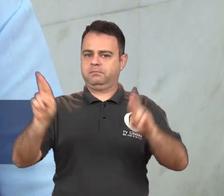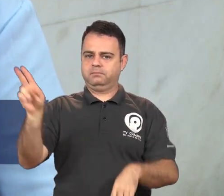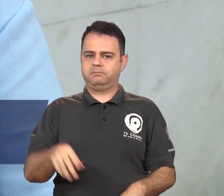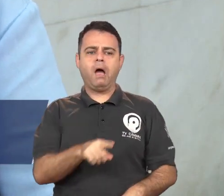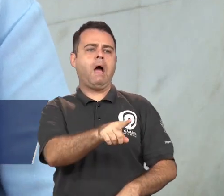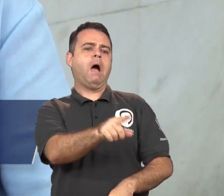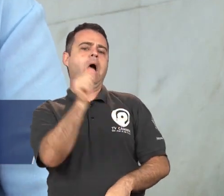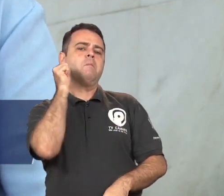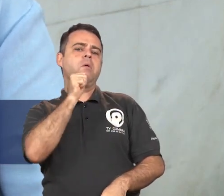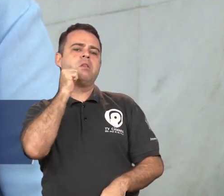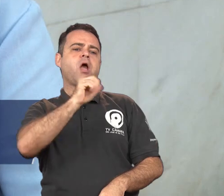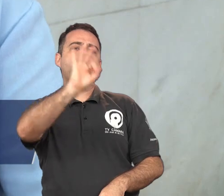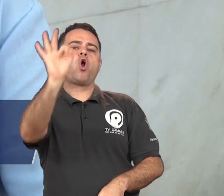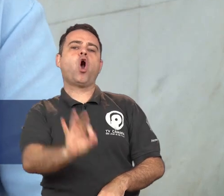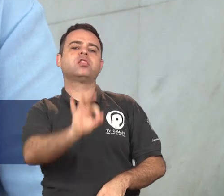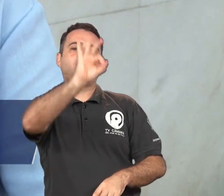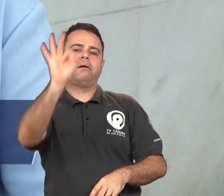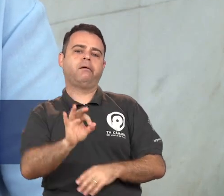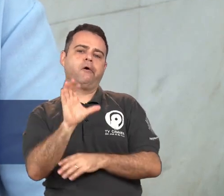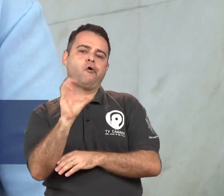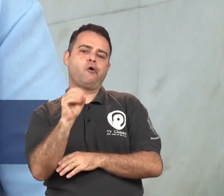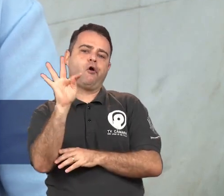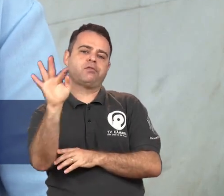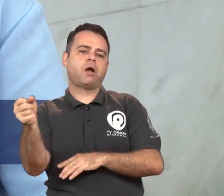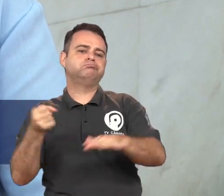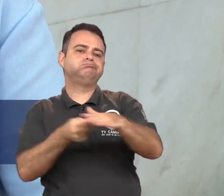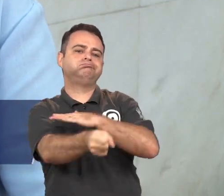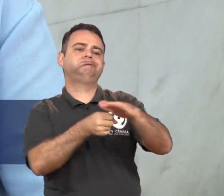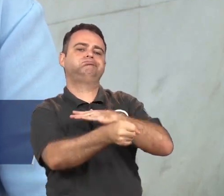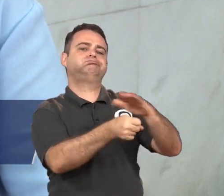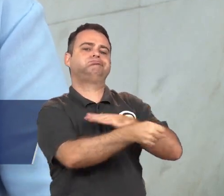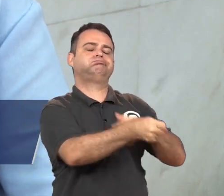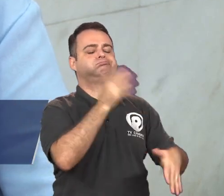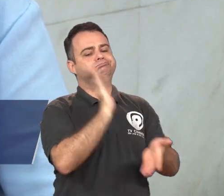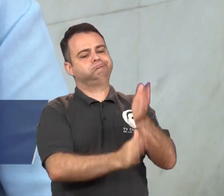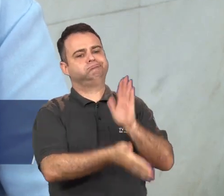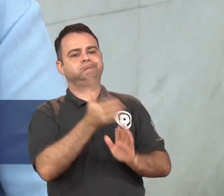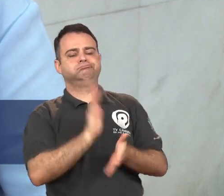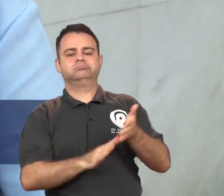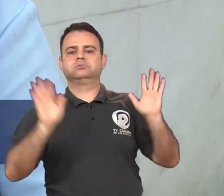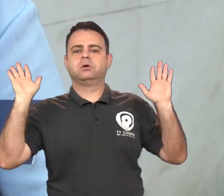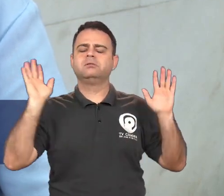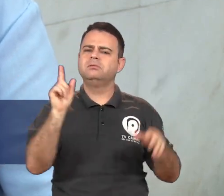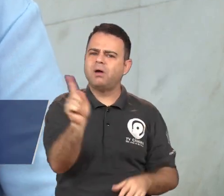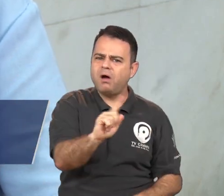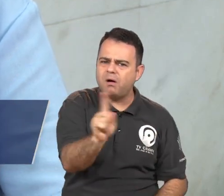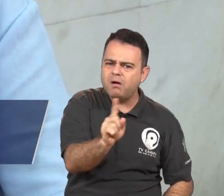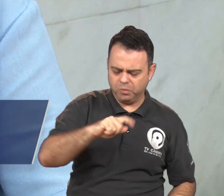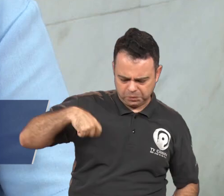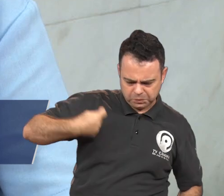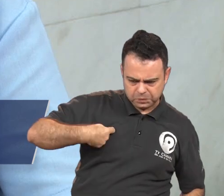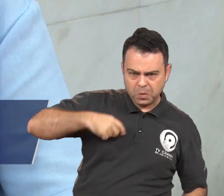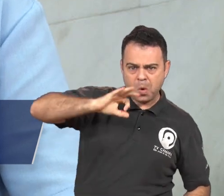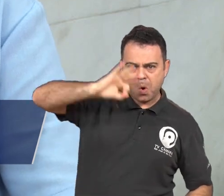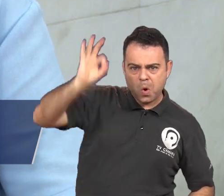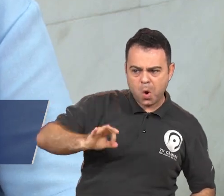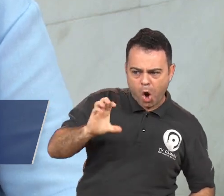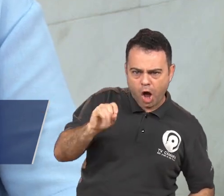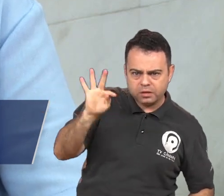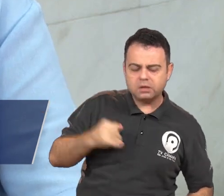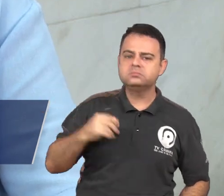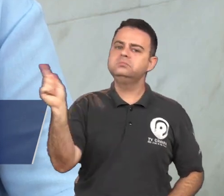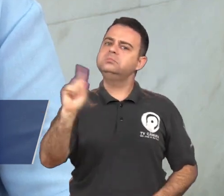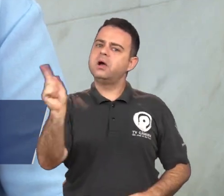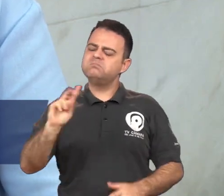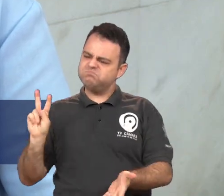cota. Isso aí eu sempre falo. Mulher entrou na política, não queira ser cota. É para valer. É